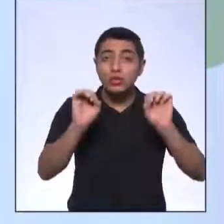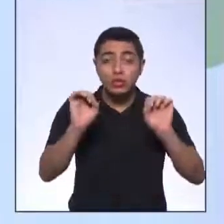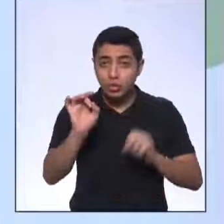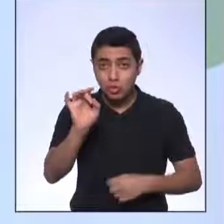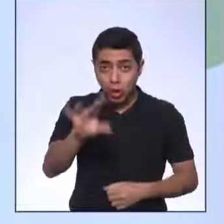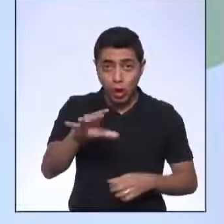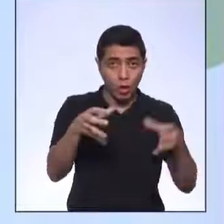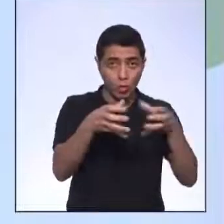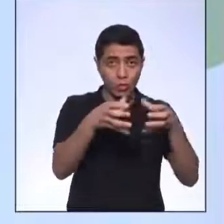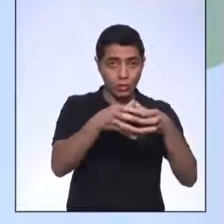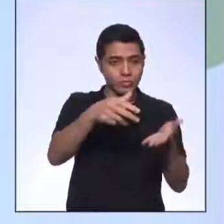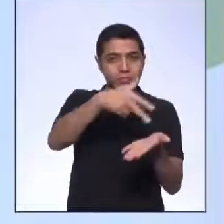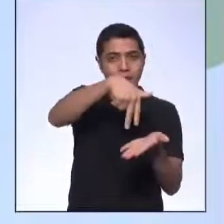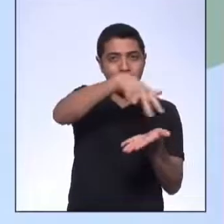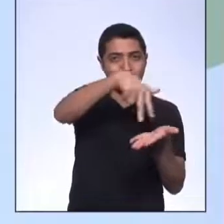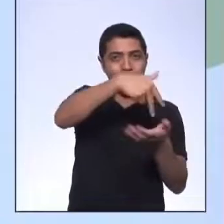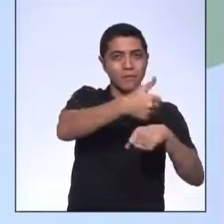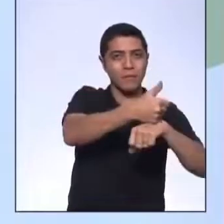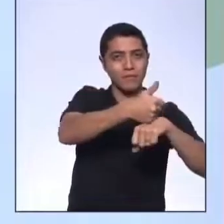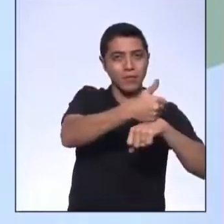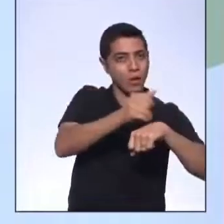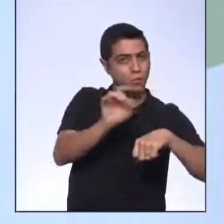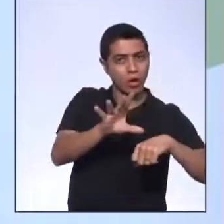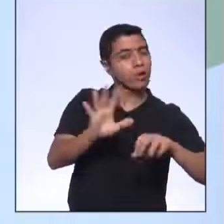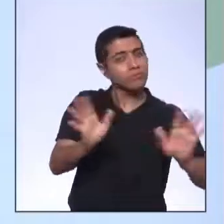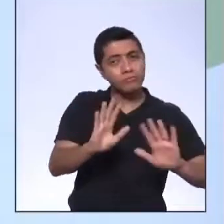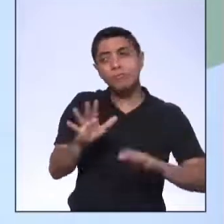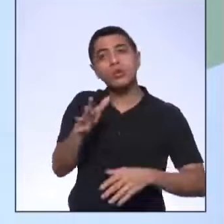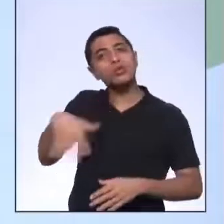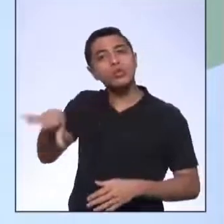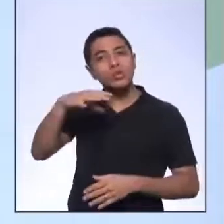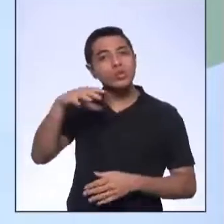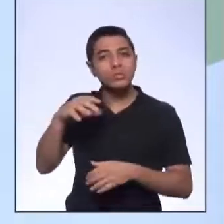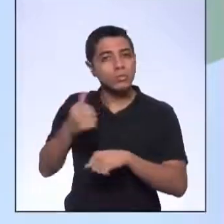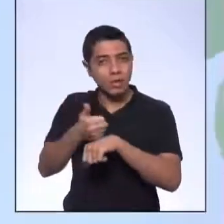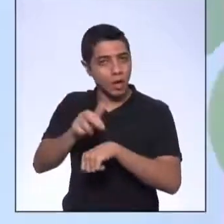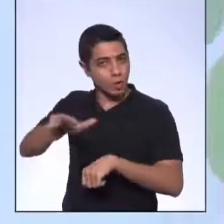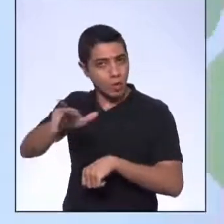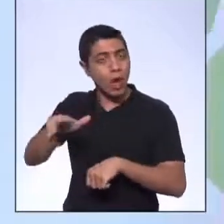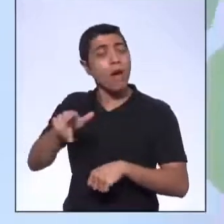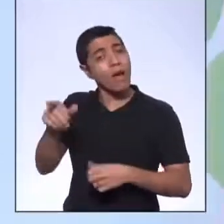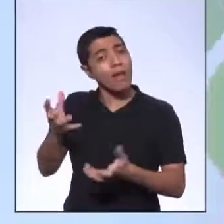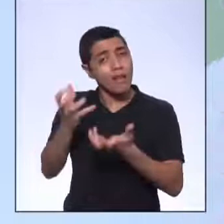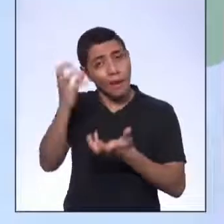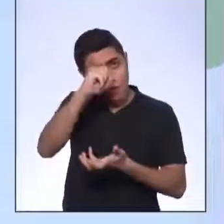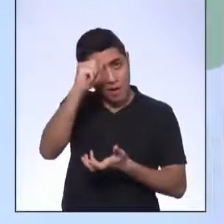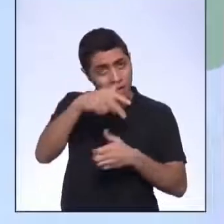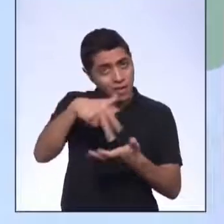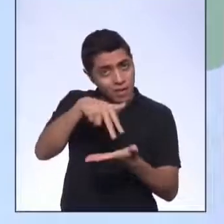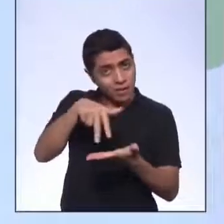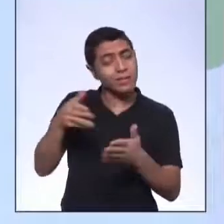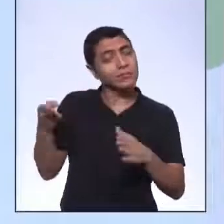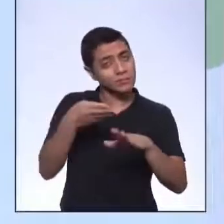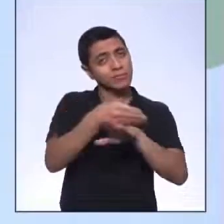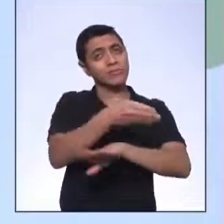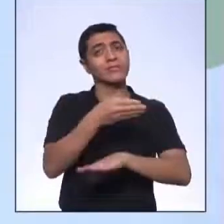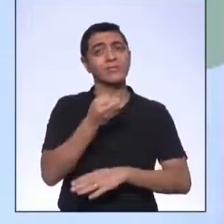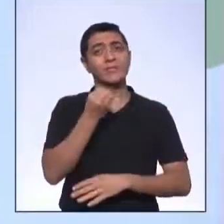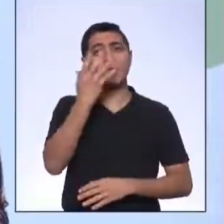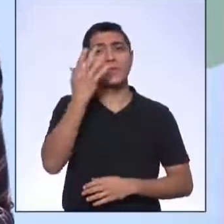profissionais mas também né para o público leigo que conhecer um pouquinho mais sobre a dança Tá bom vamos